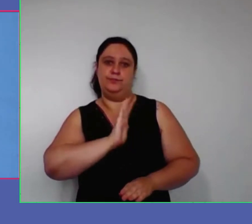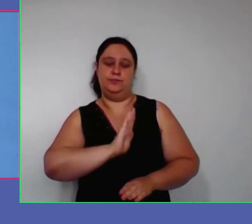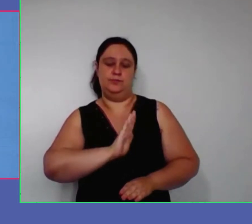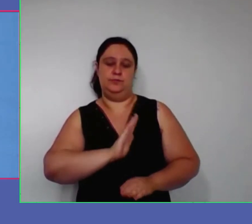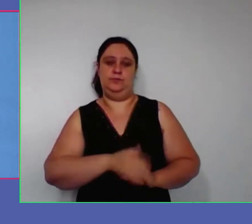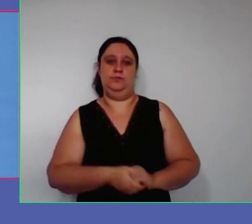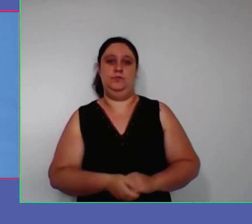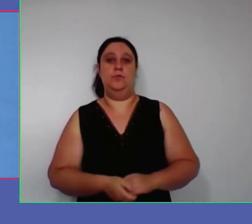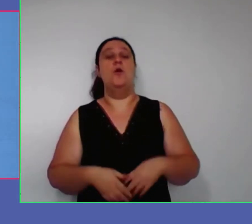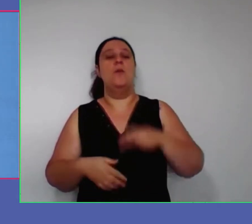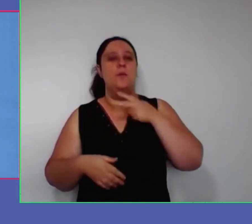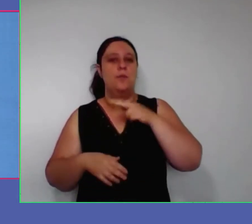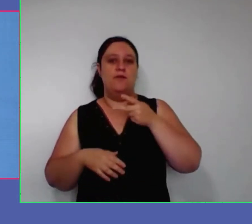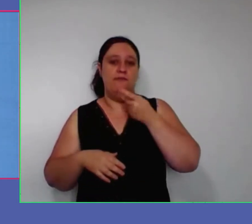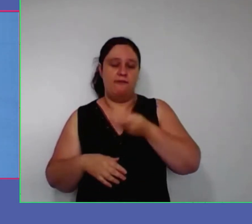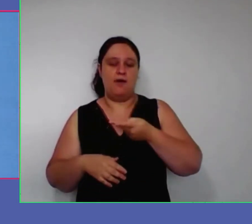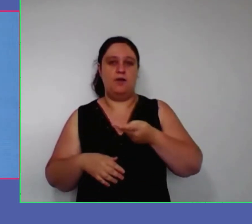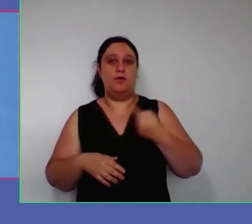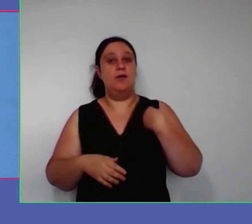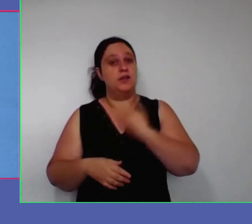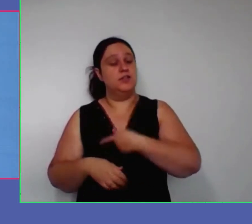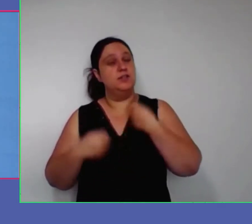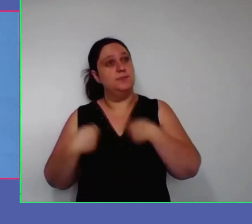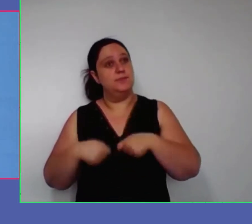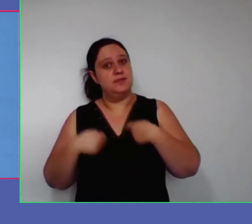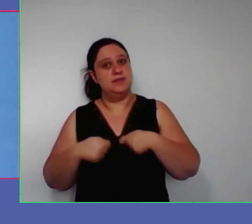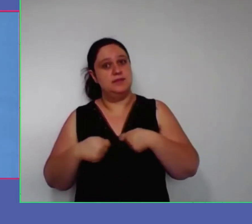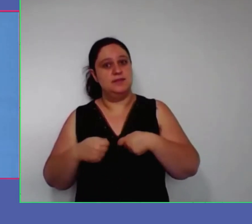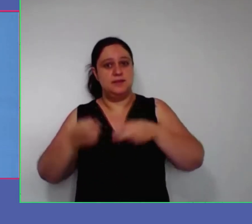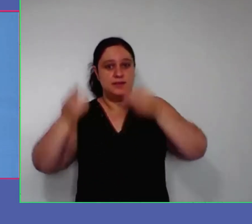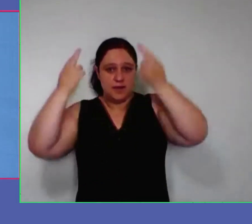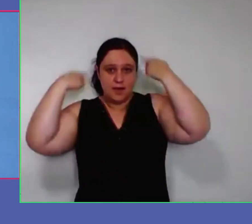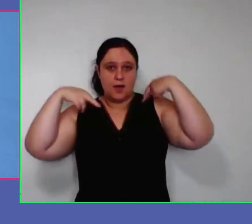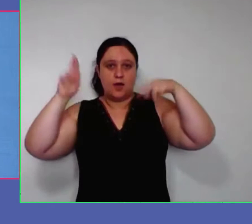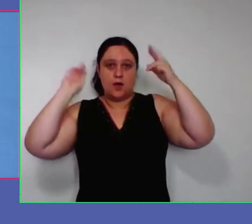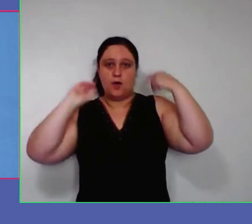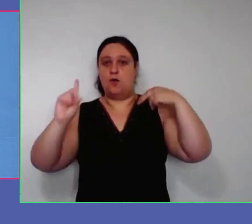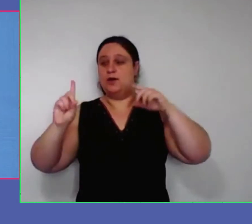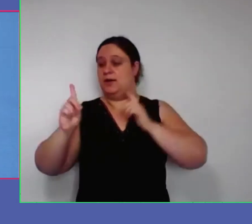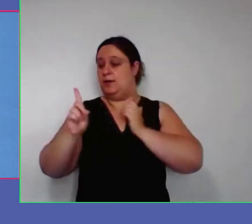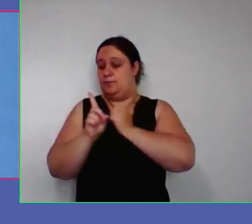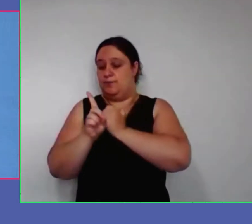do Cordeiro por onde quer que vá.